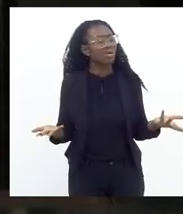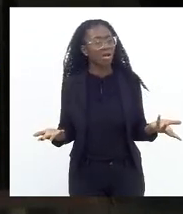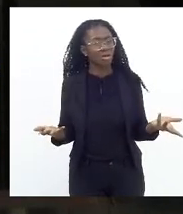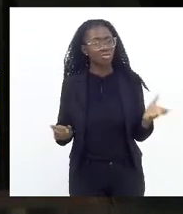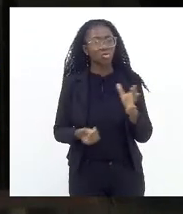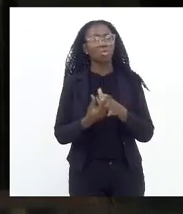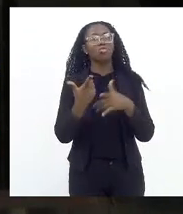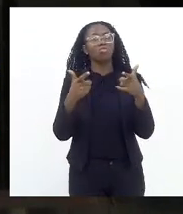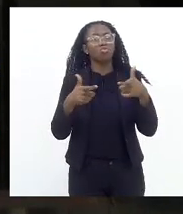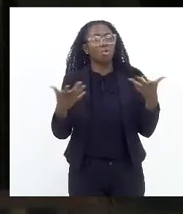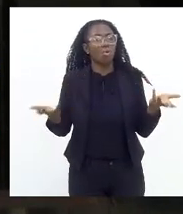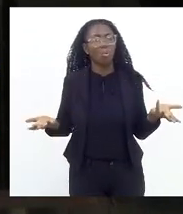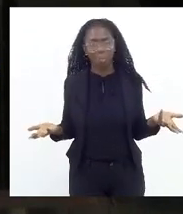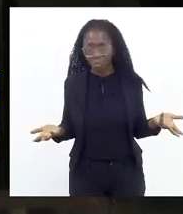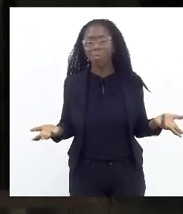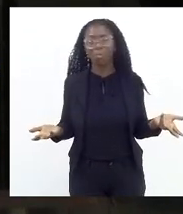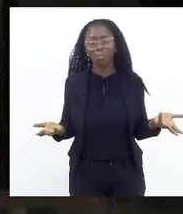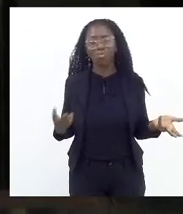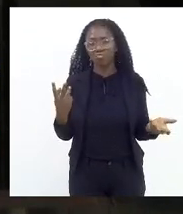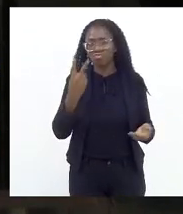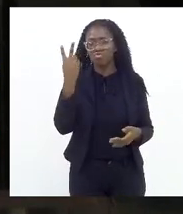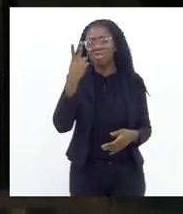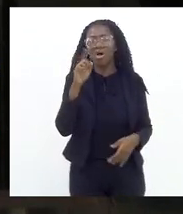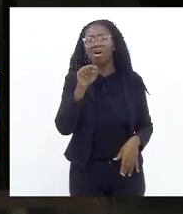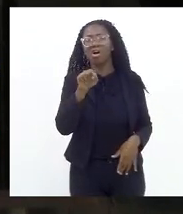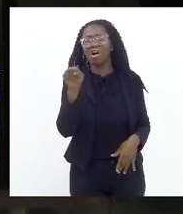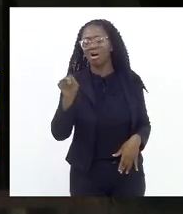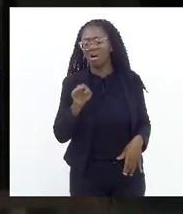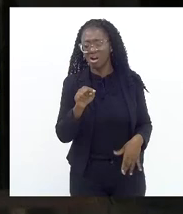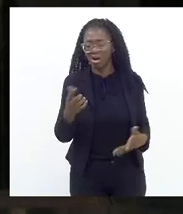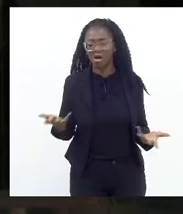surgiram? Que valores professam?